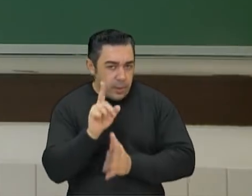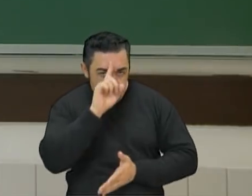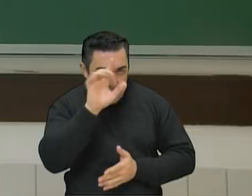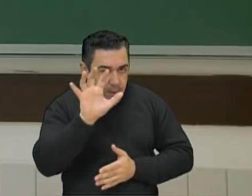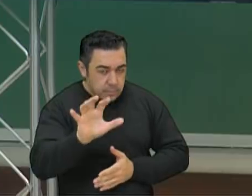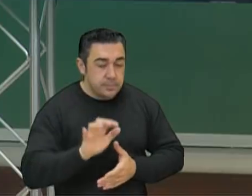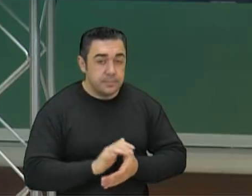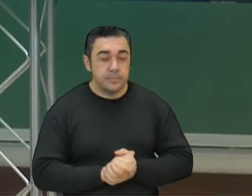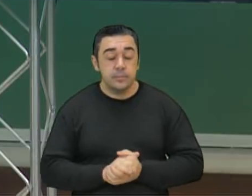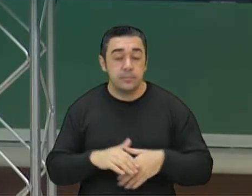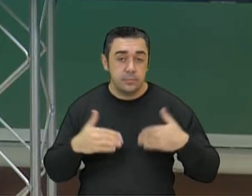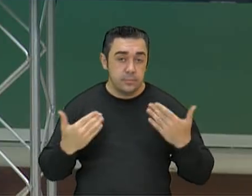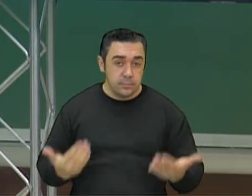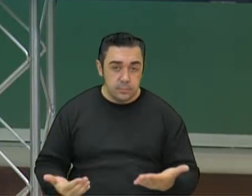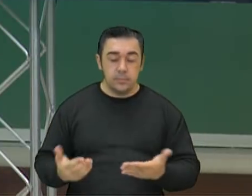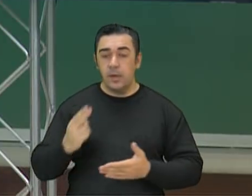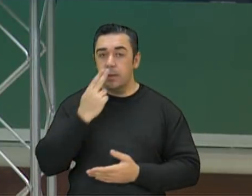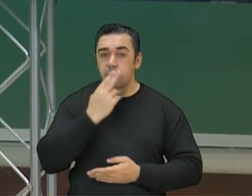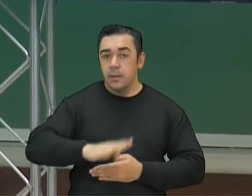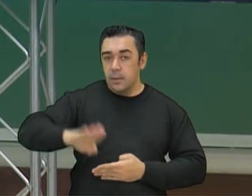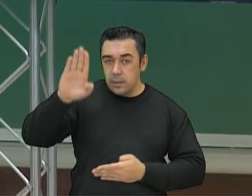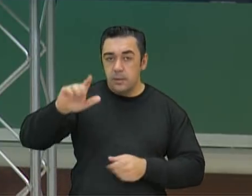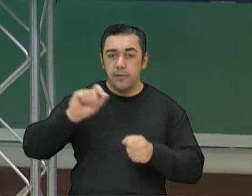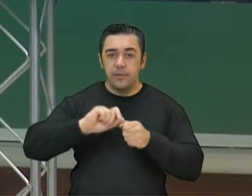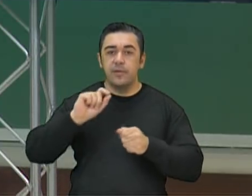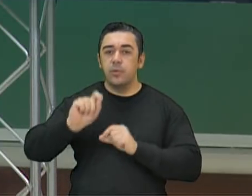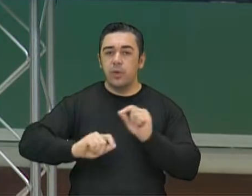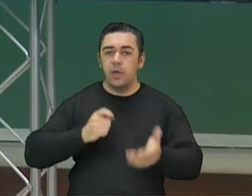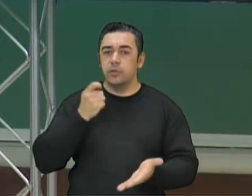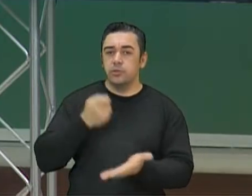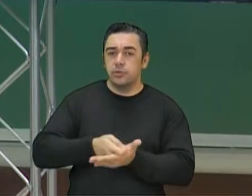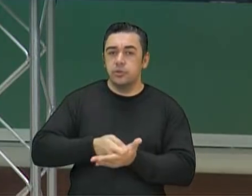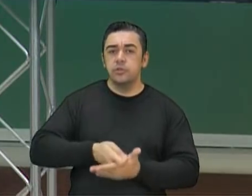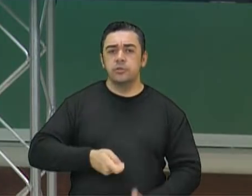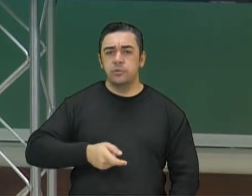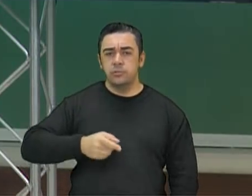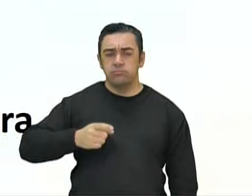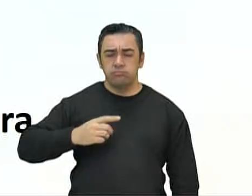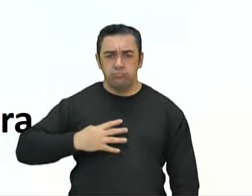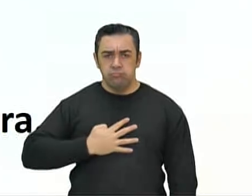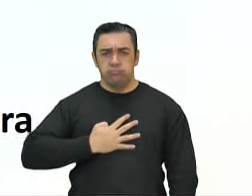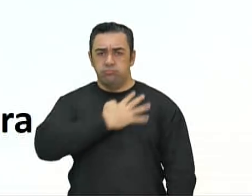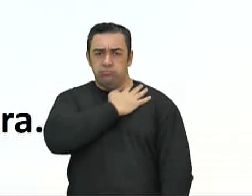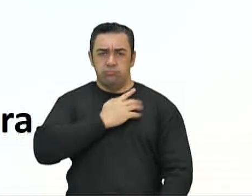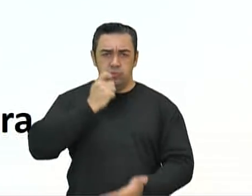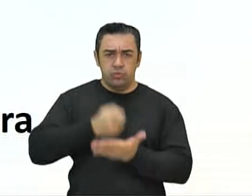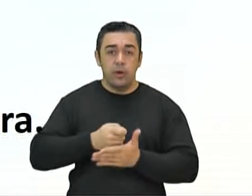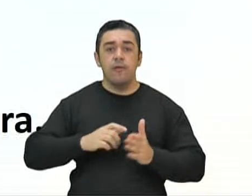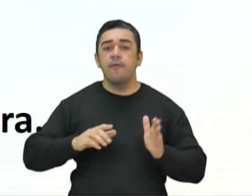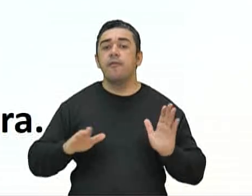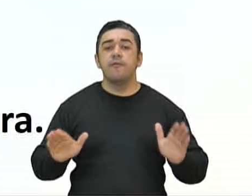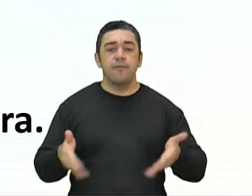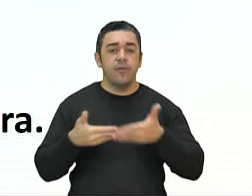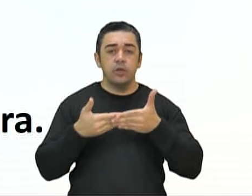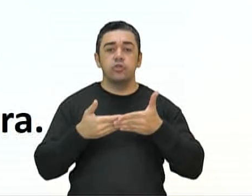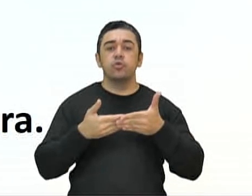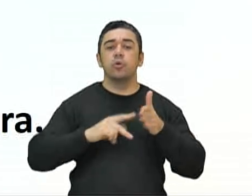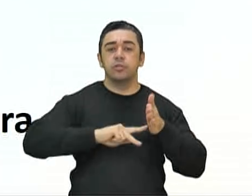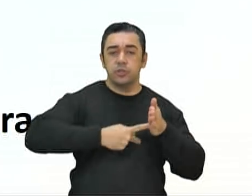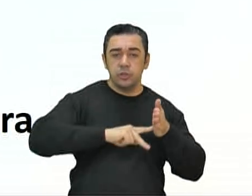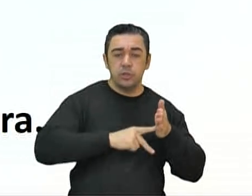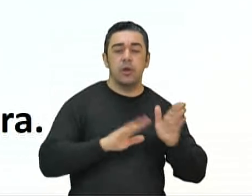ideia. Hitler implantou, então, uma ditadura. Por exemplo, fechou os sindicatos, jornais e